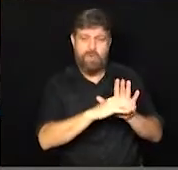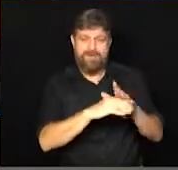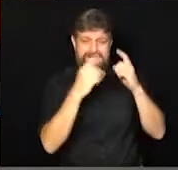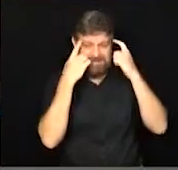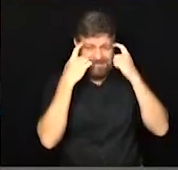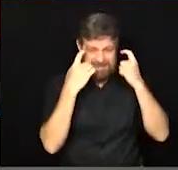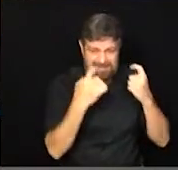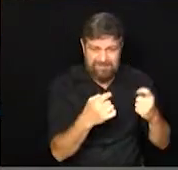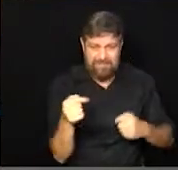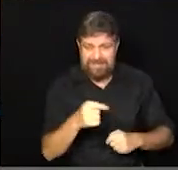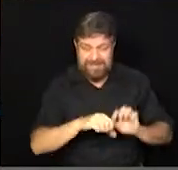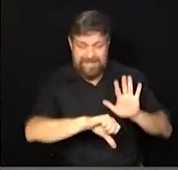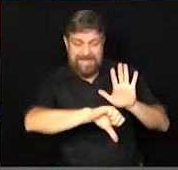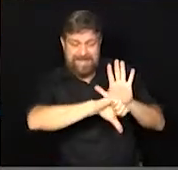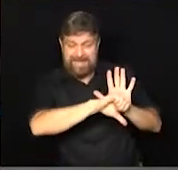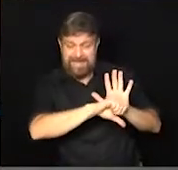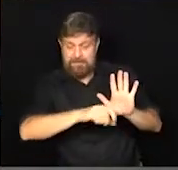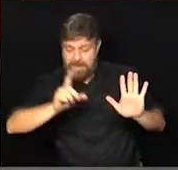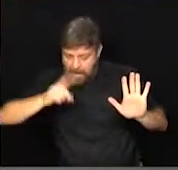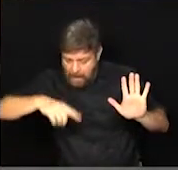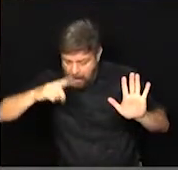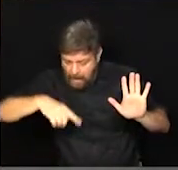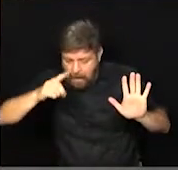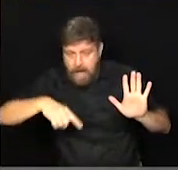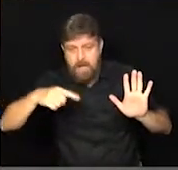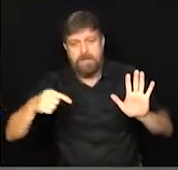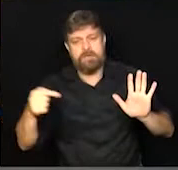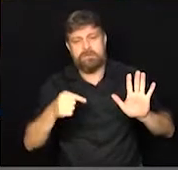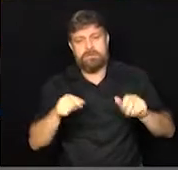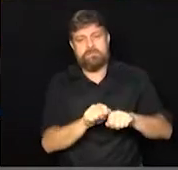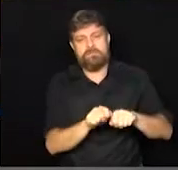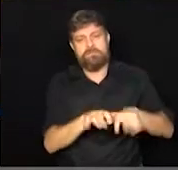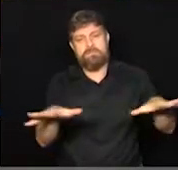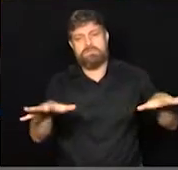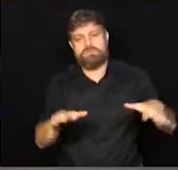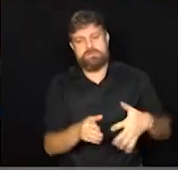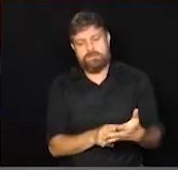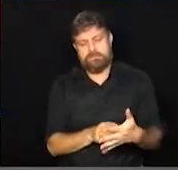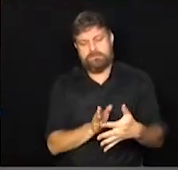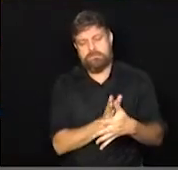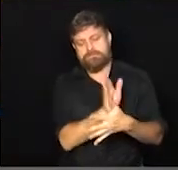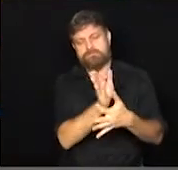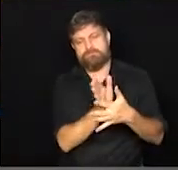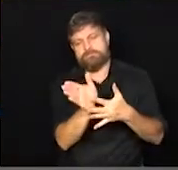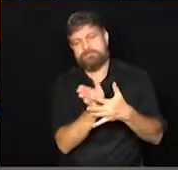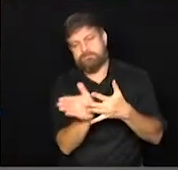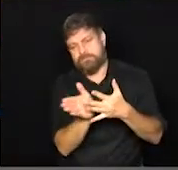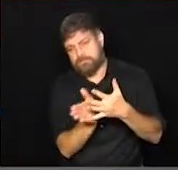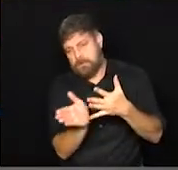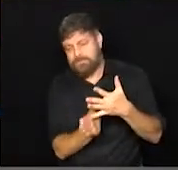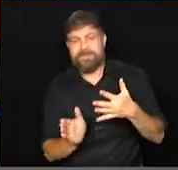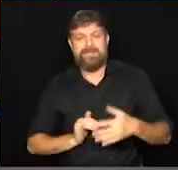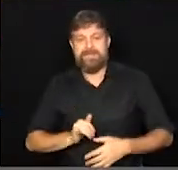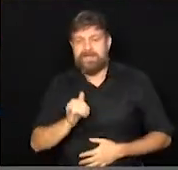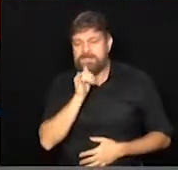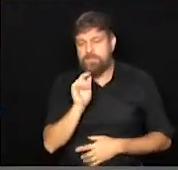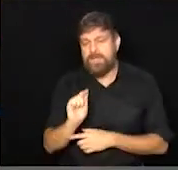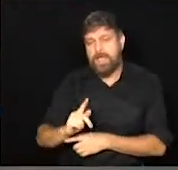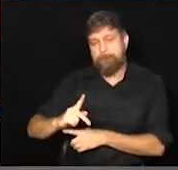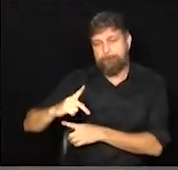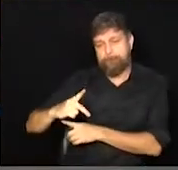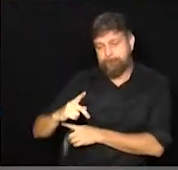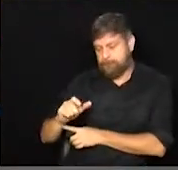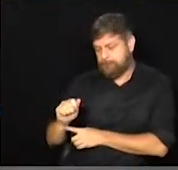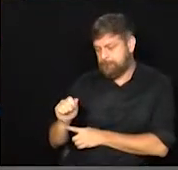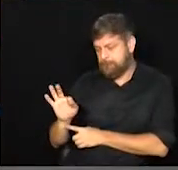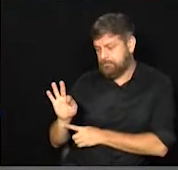é considerado crime, ela é expandido. Então, a violência patrimonial, para quem não sabe, a violência patrimonial diz